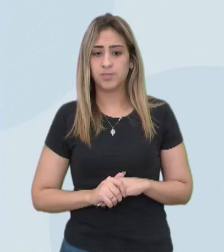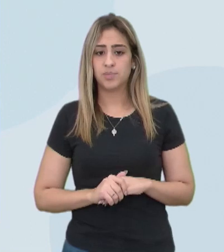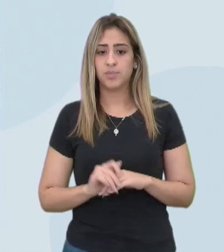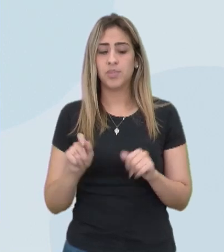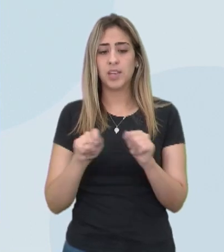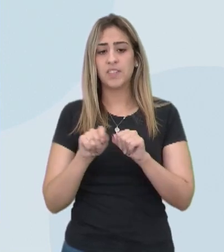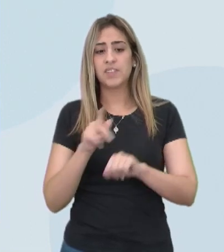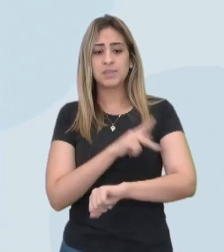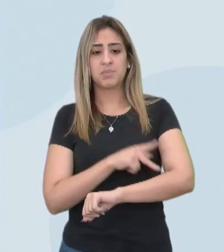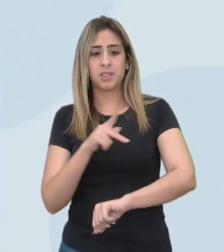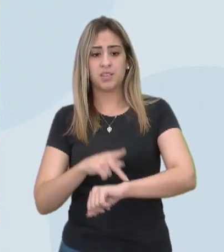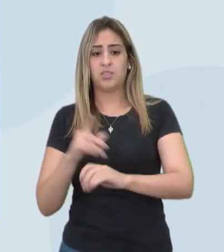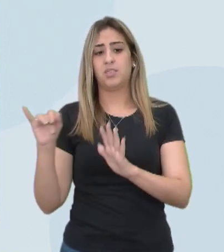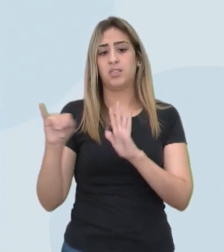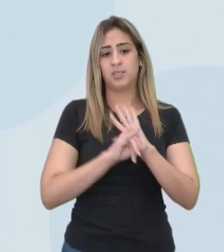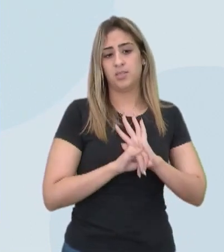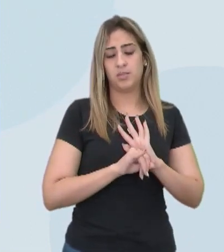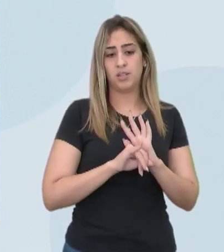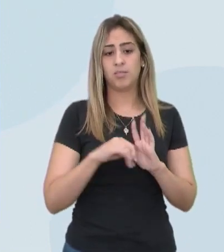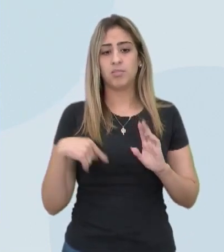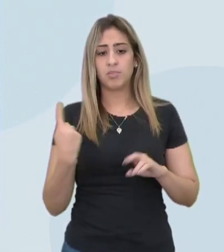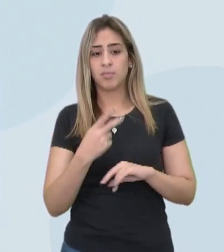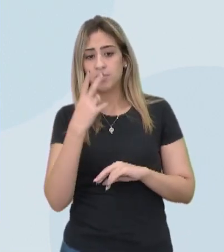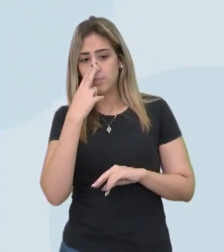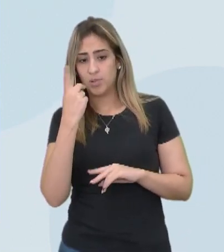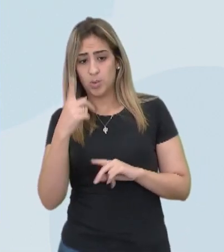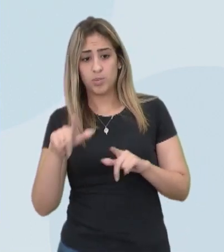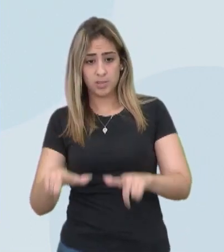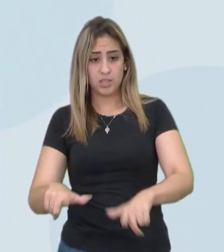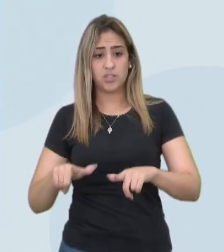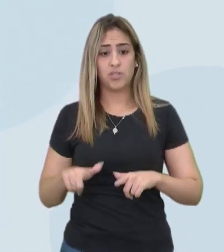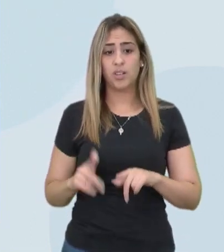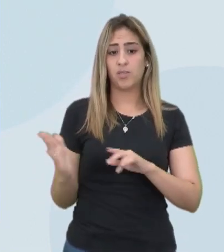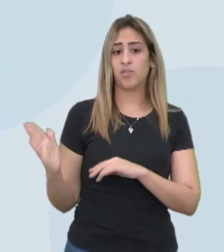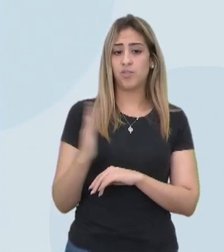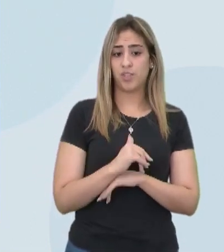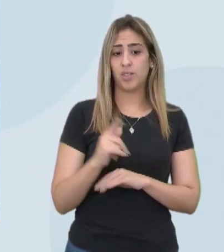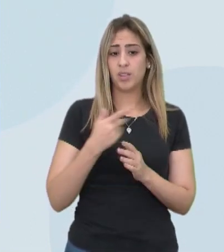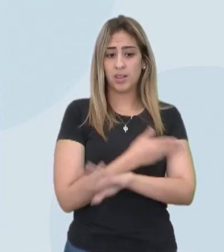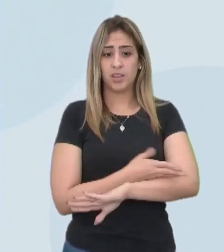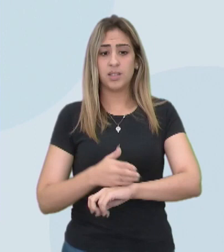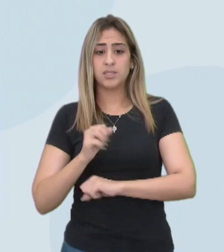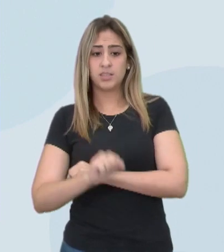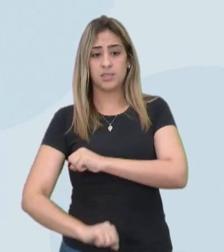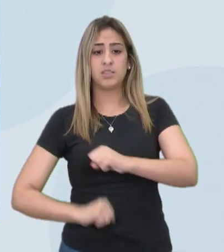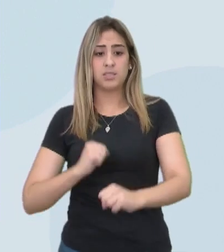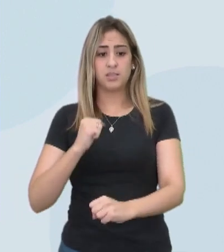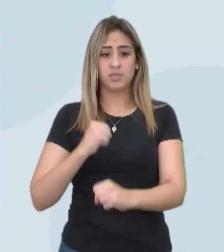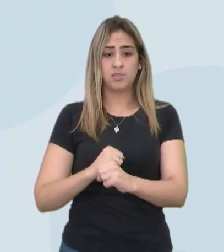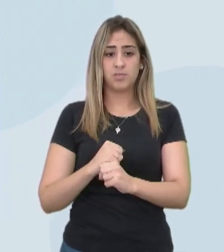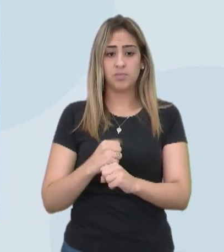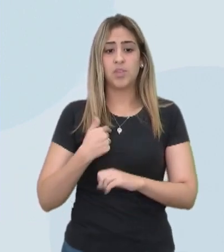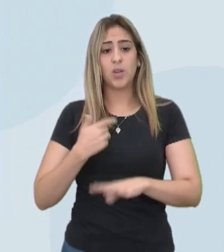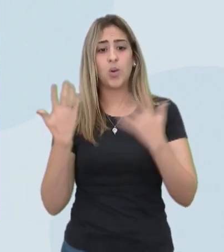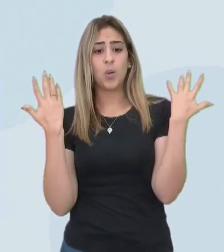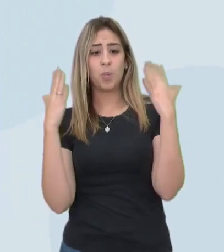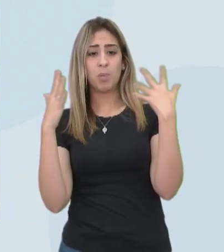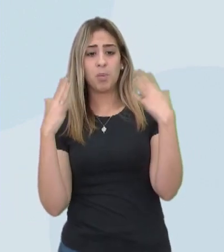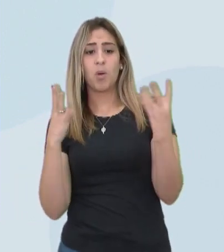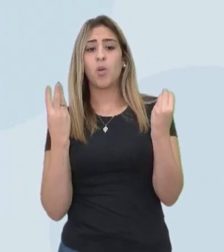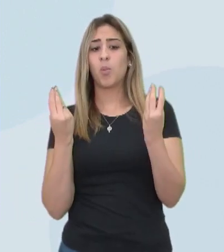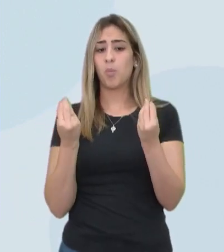fiz pedagogia internacional. Então mais um certificado que veio aí no início desse ano, que eu comemoro